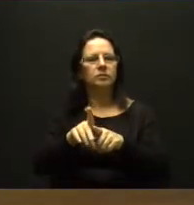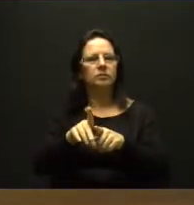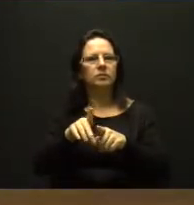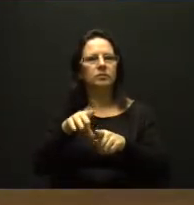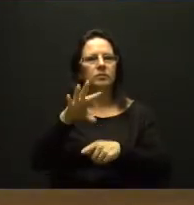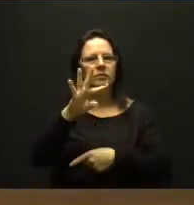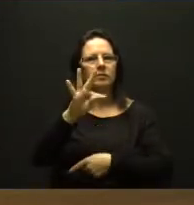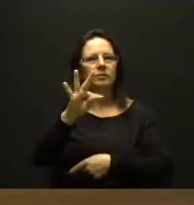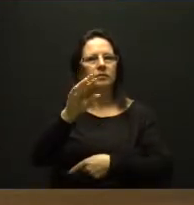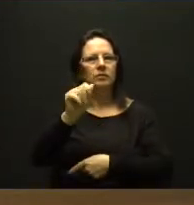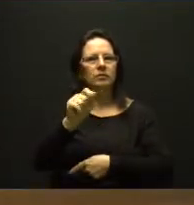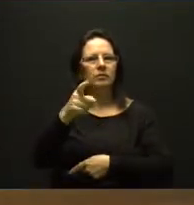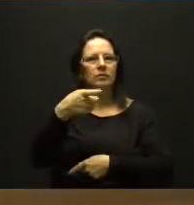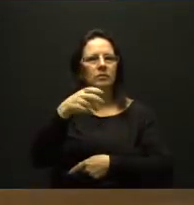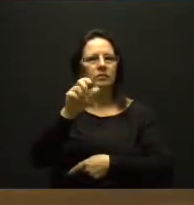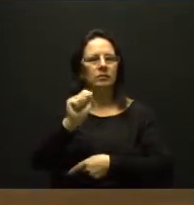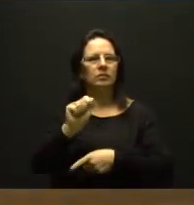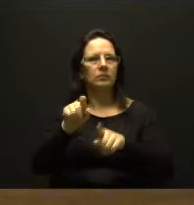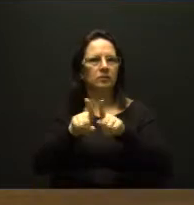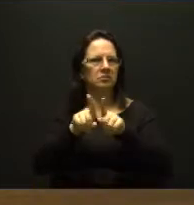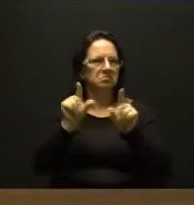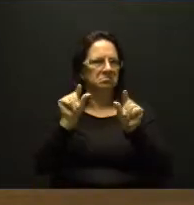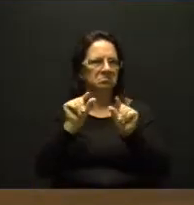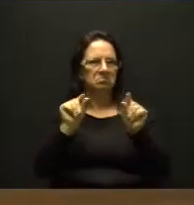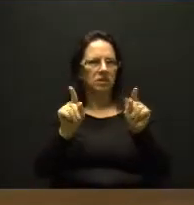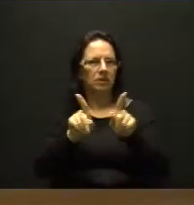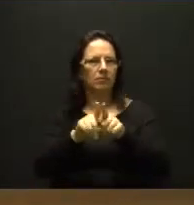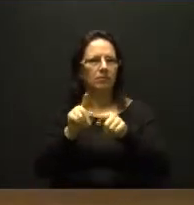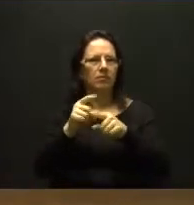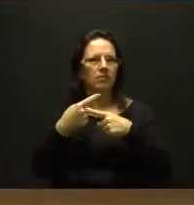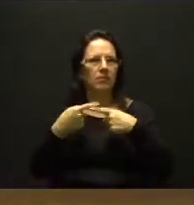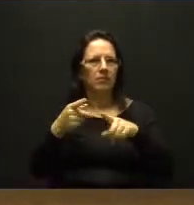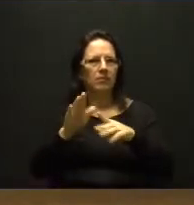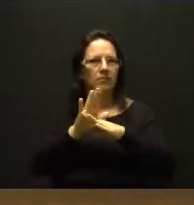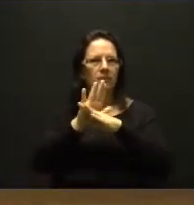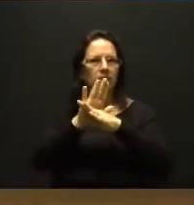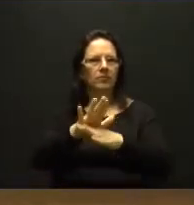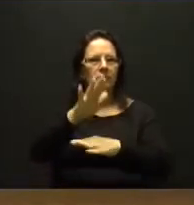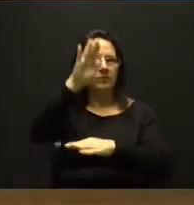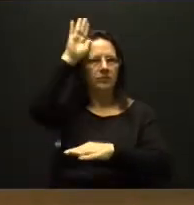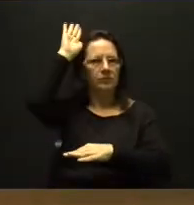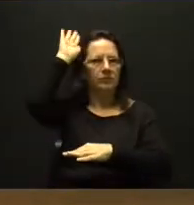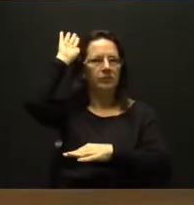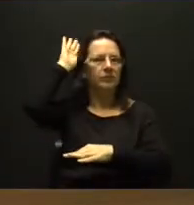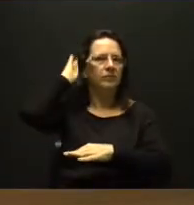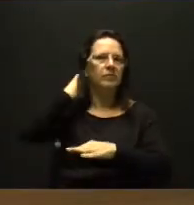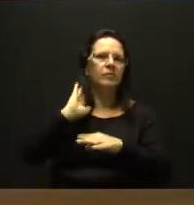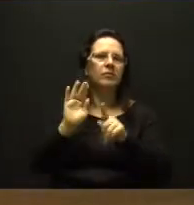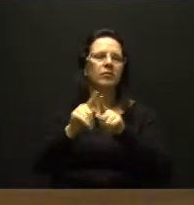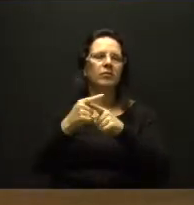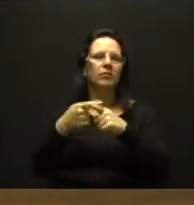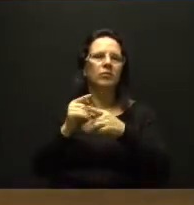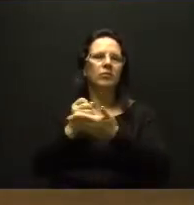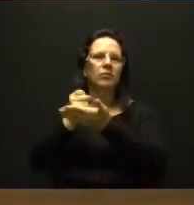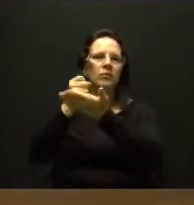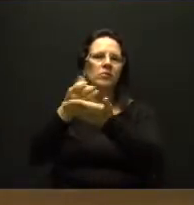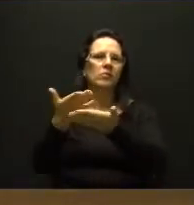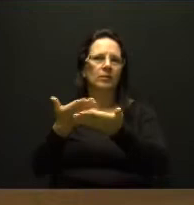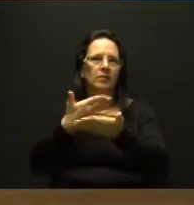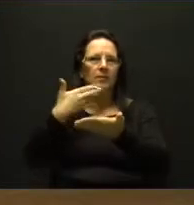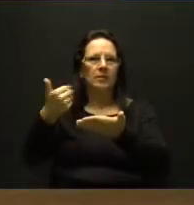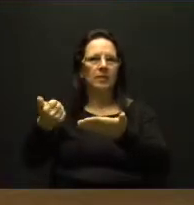uma taxa que é cobrada a indústria taxa pequena mas para favorecer o corpo de bombeiros porque ia dar uma sustentabilidade maior